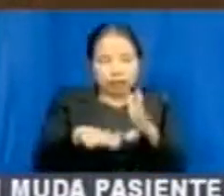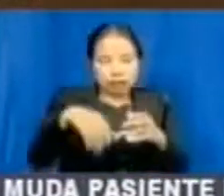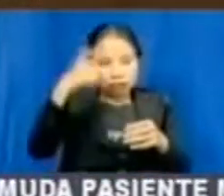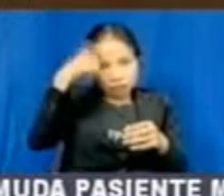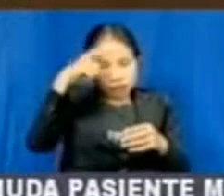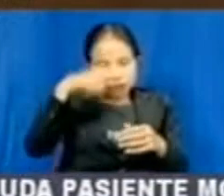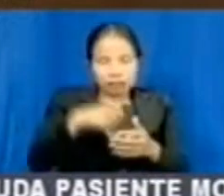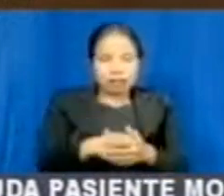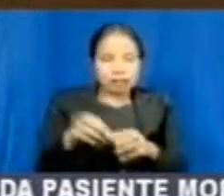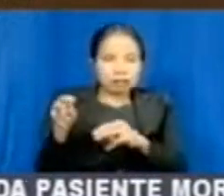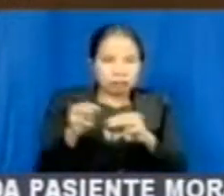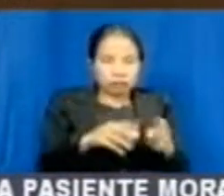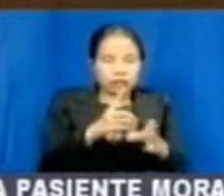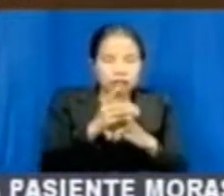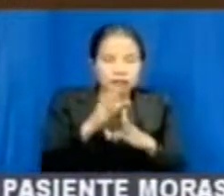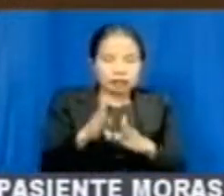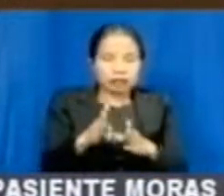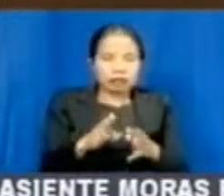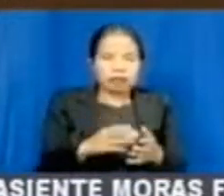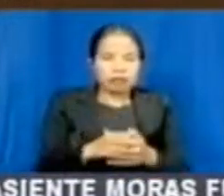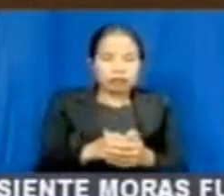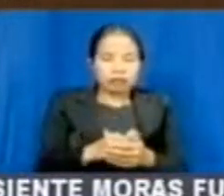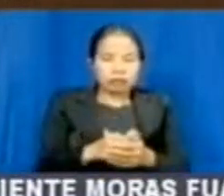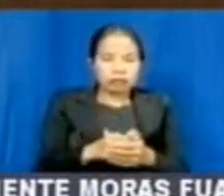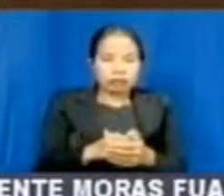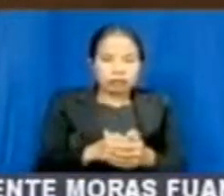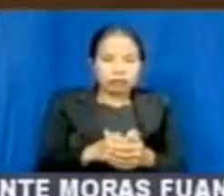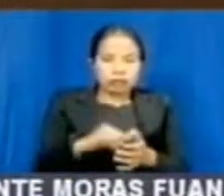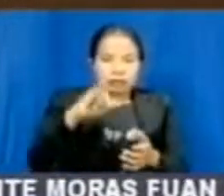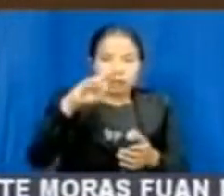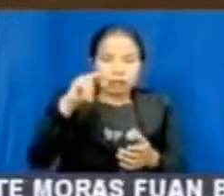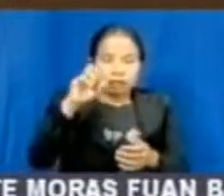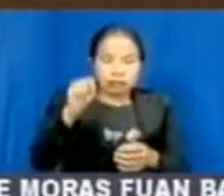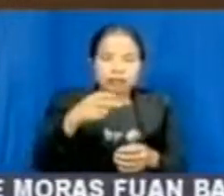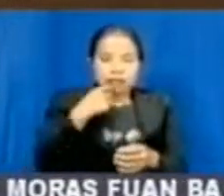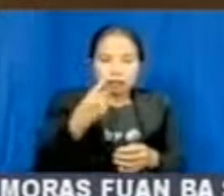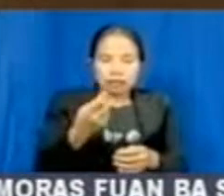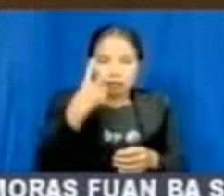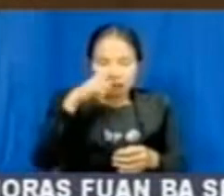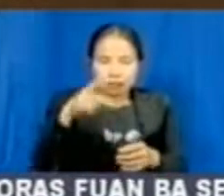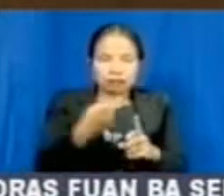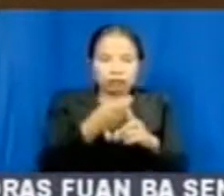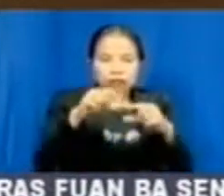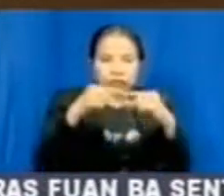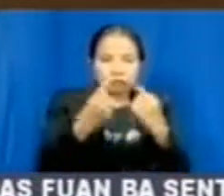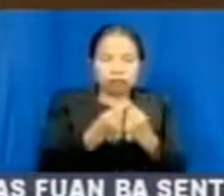India dentro da formação INS atau apa, agora ele usa o bloco 1 e mudança